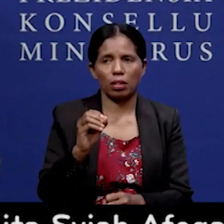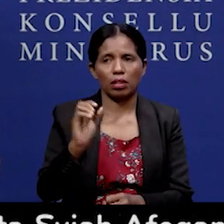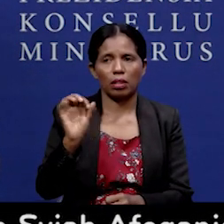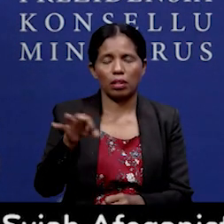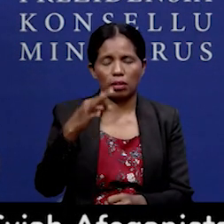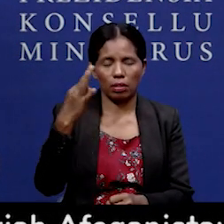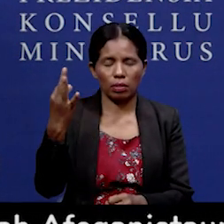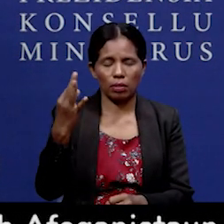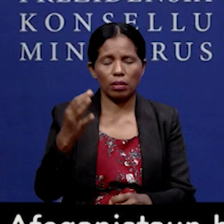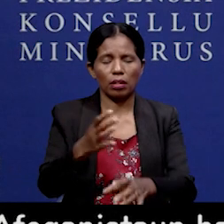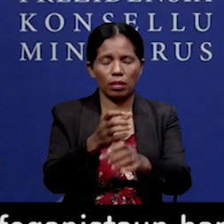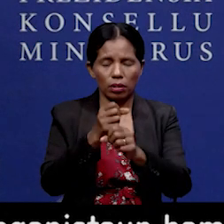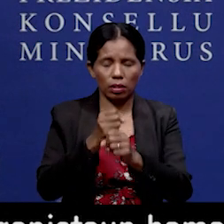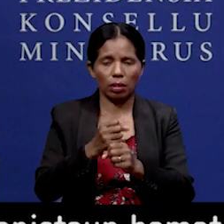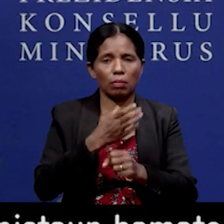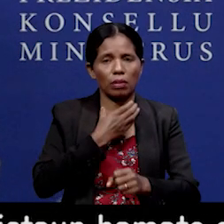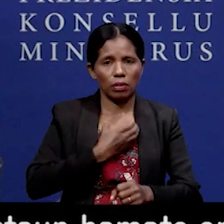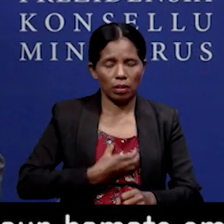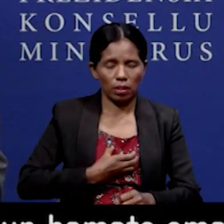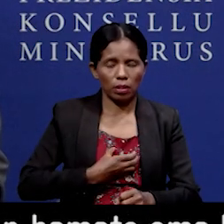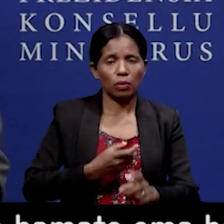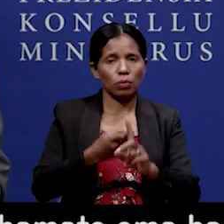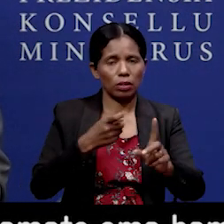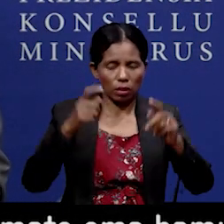2019, nisimo colar Ordem Timor-Leste Nian,